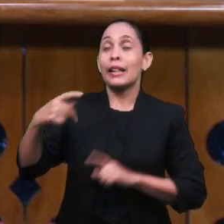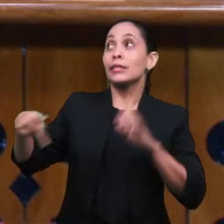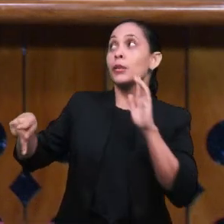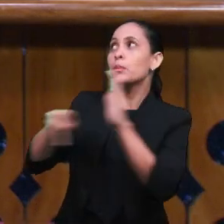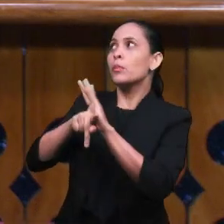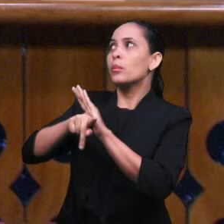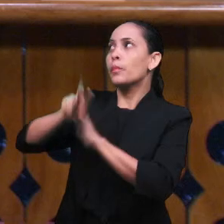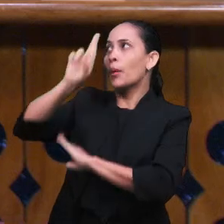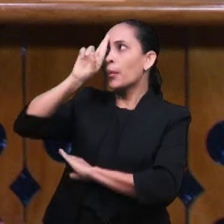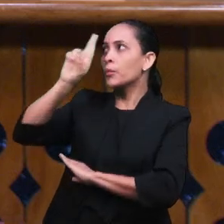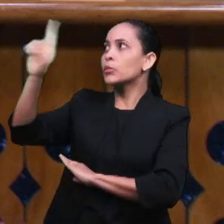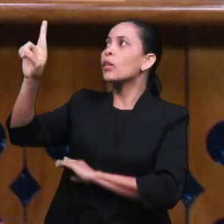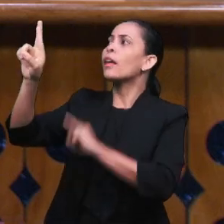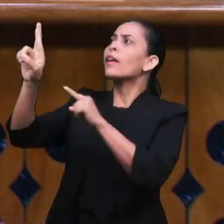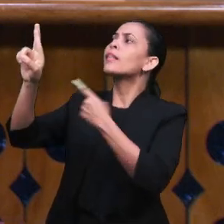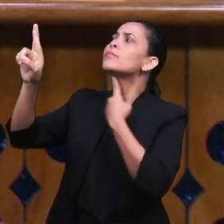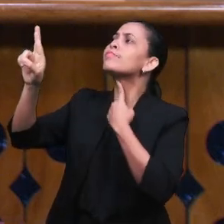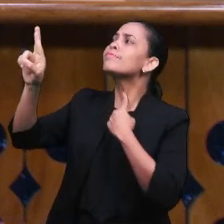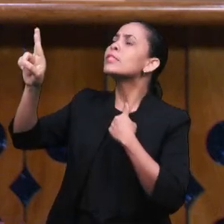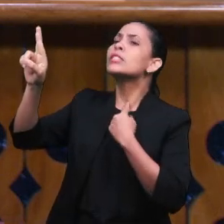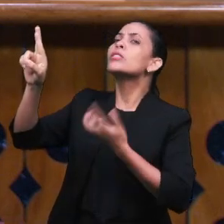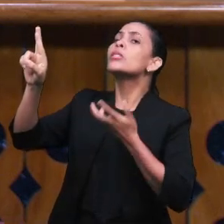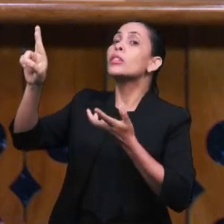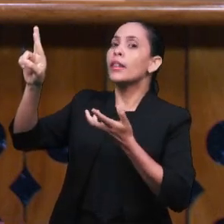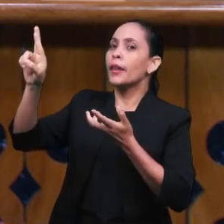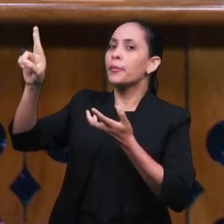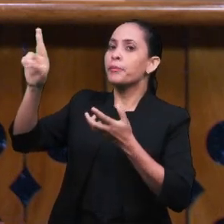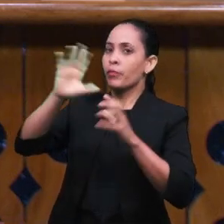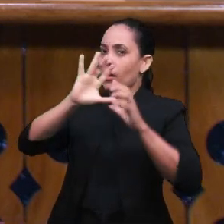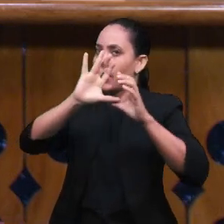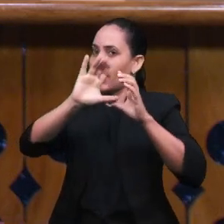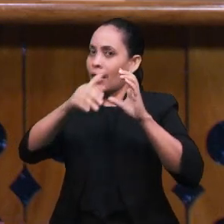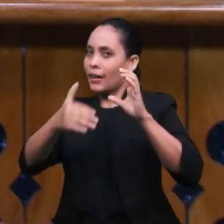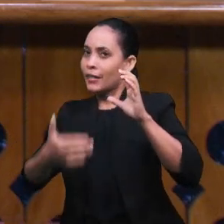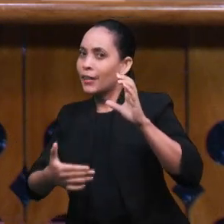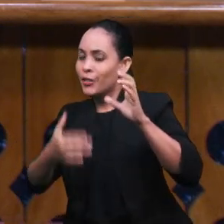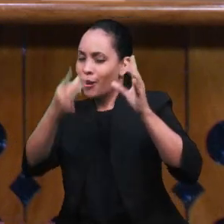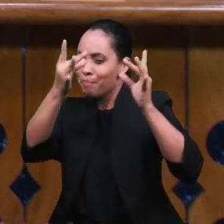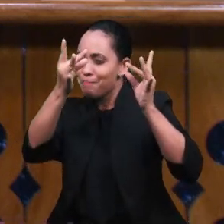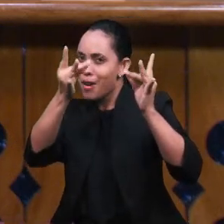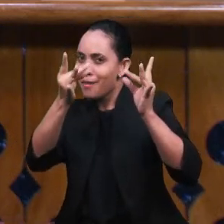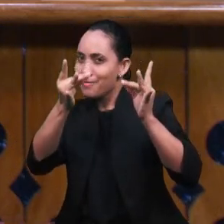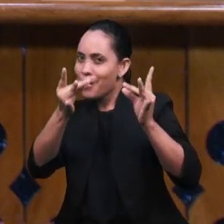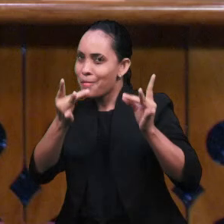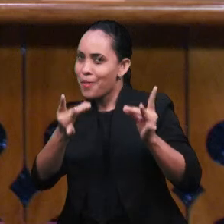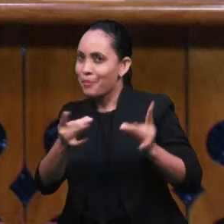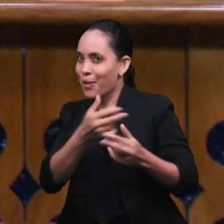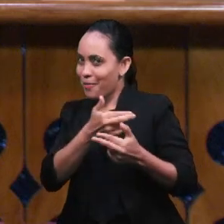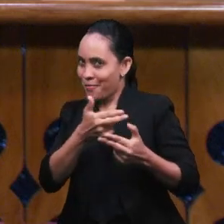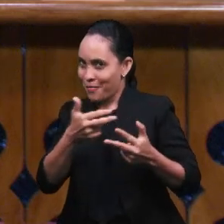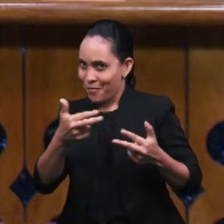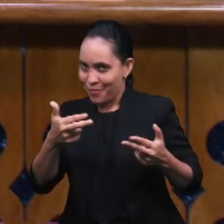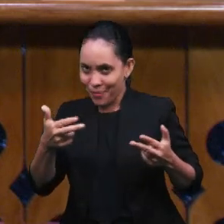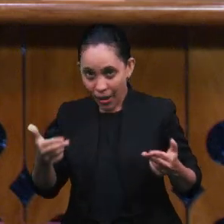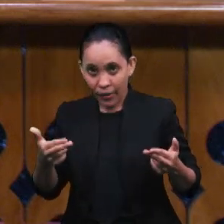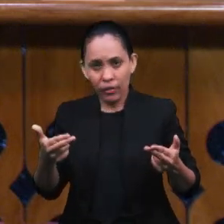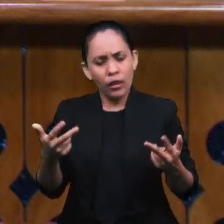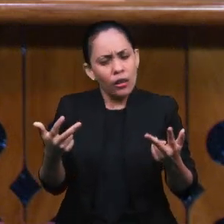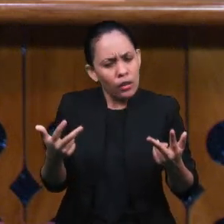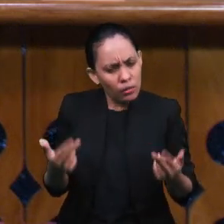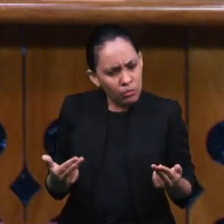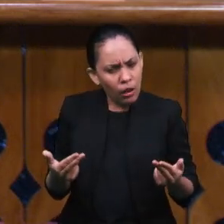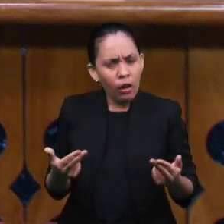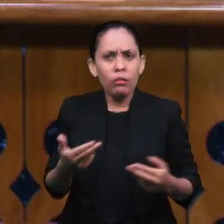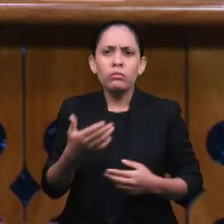queria? Não, eu quero ver uma noiva desse jeito. Assim. É como o noivo, não é, que quer ver a sua noiva, a